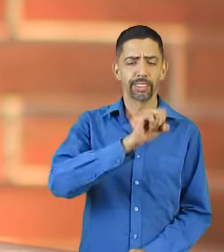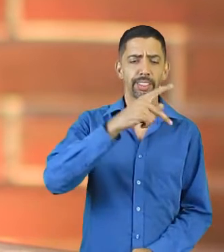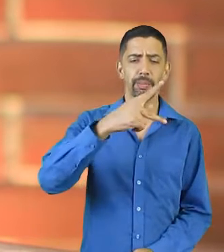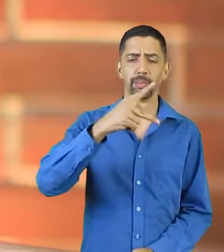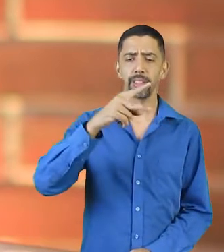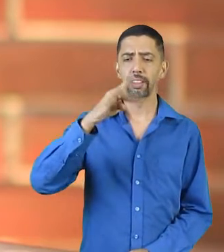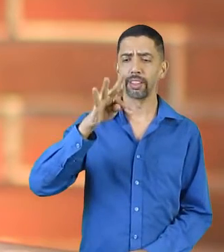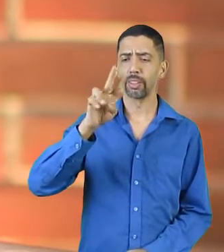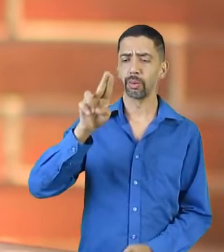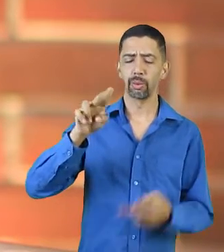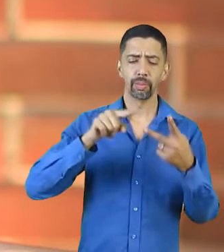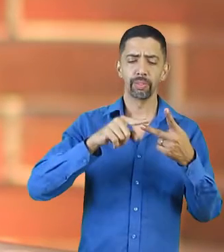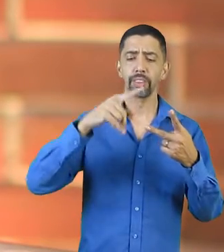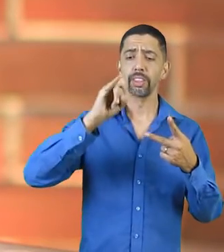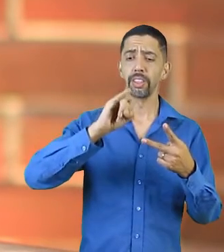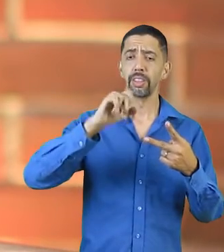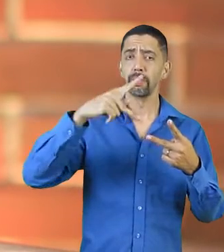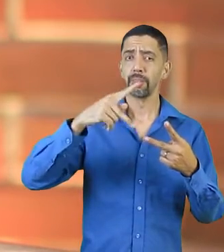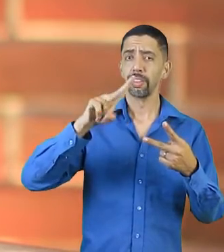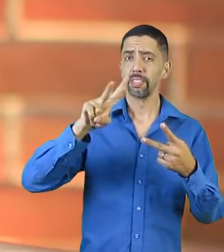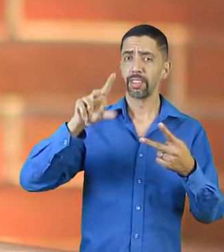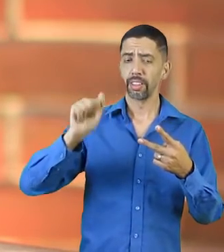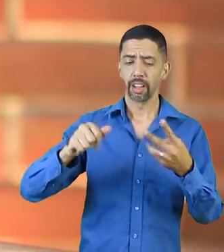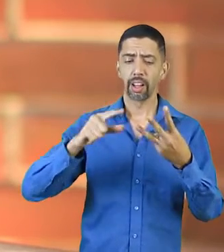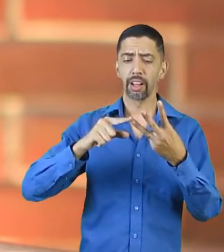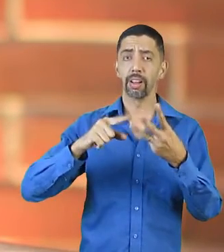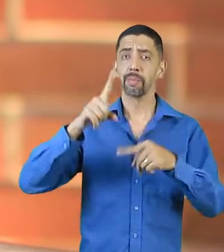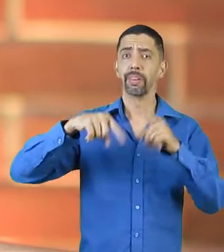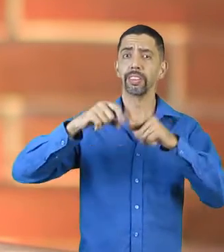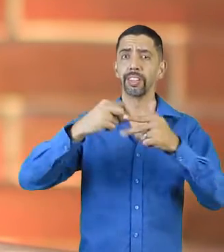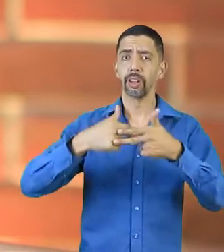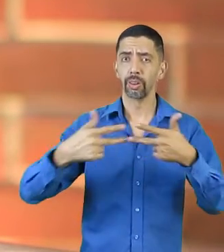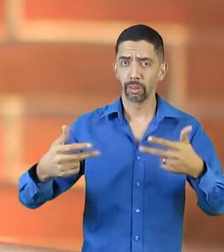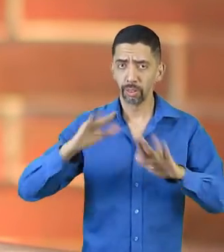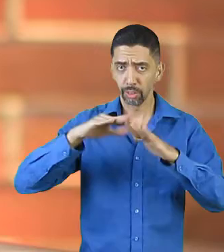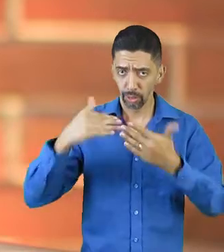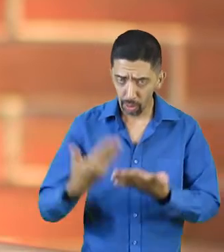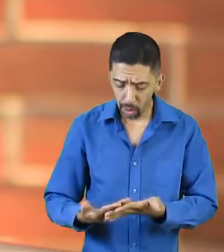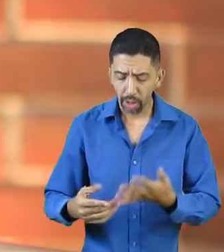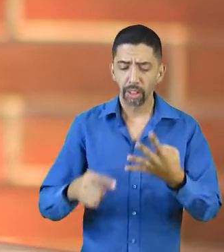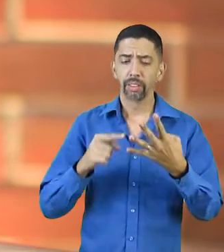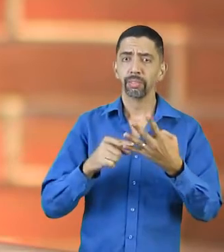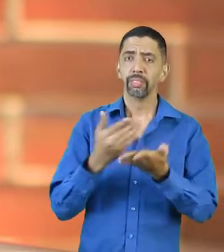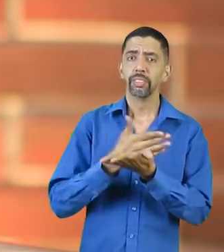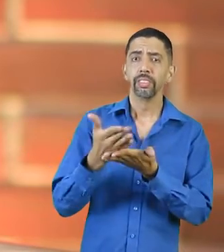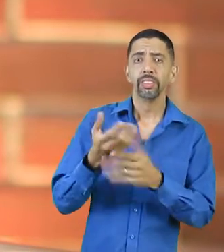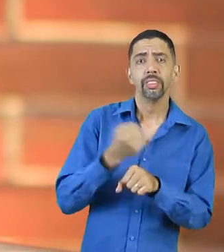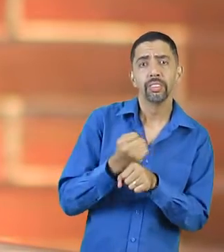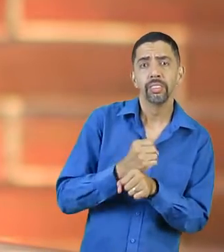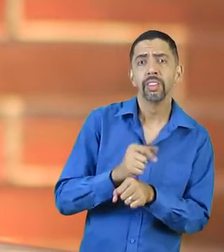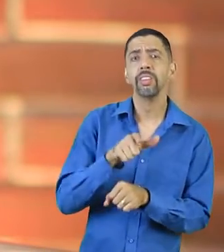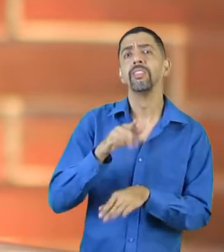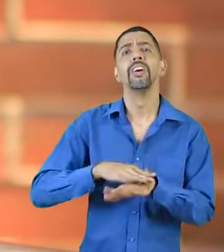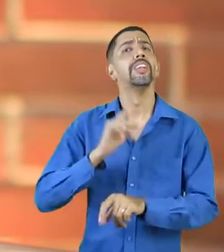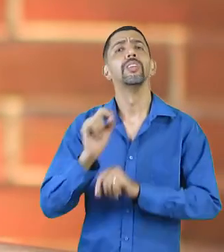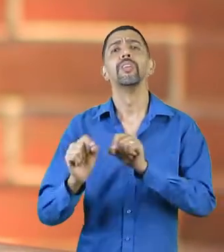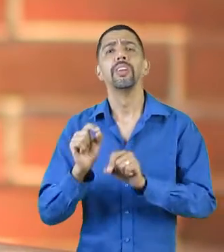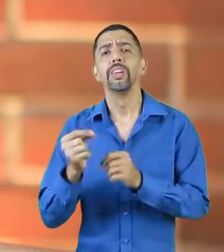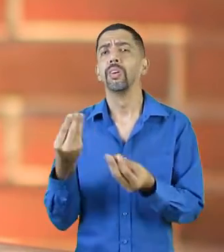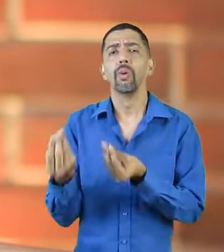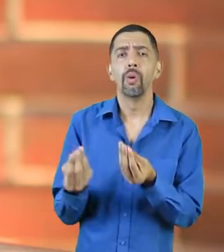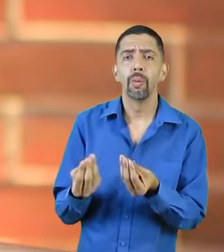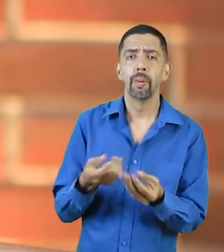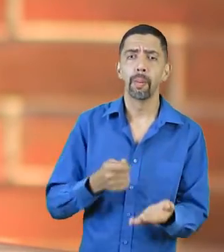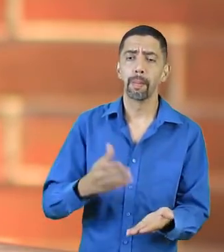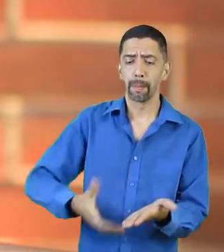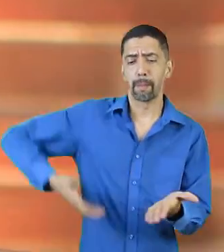IPTU, IPVA, material escolar, começo de ano, o que fazer com esses gastos? Pagar à vista, prazo, tenho